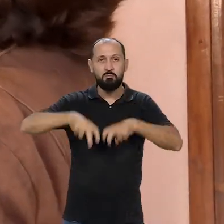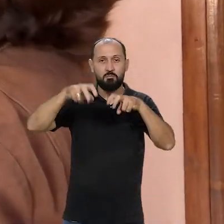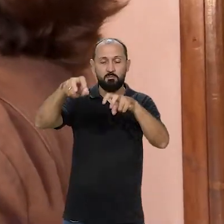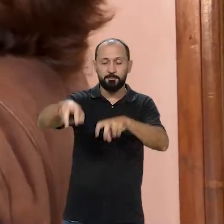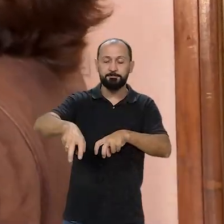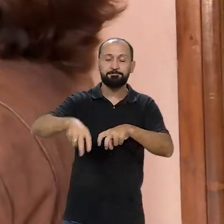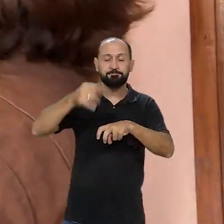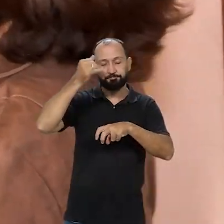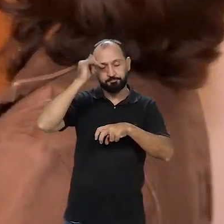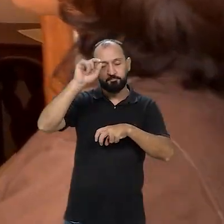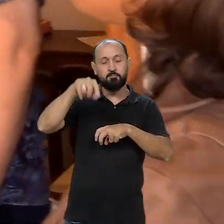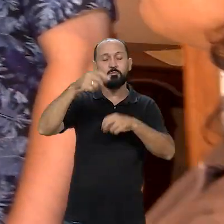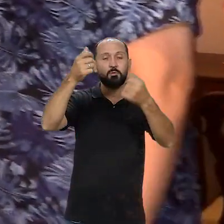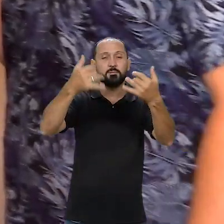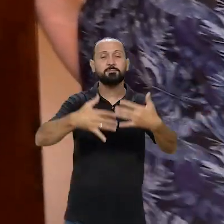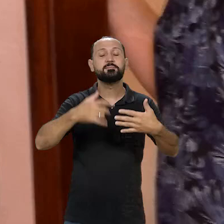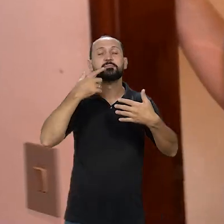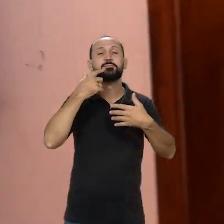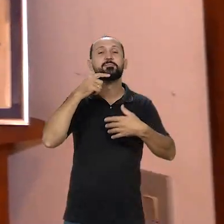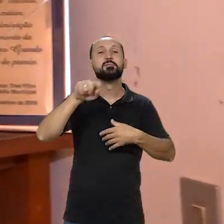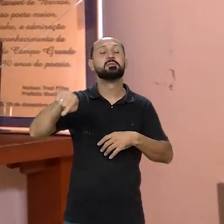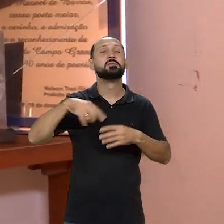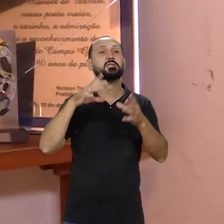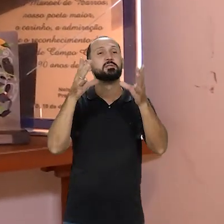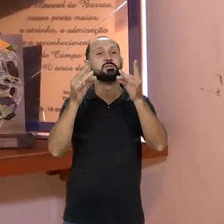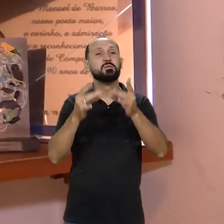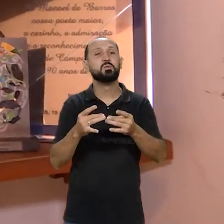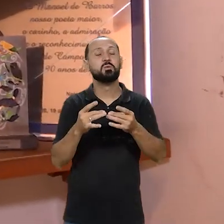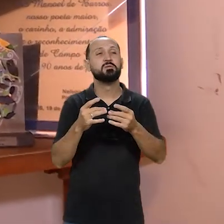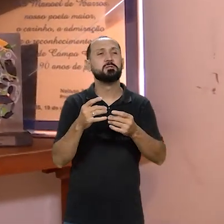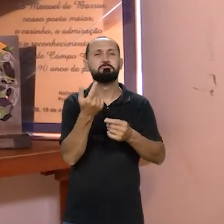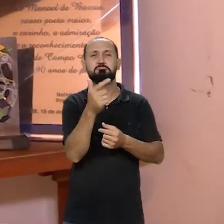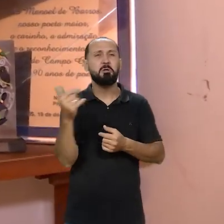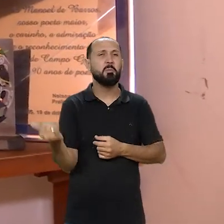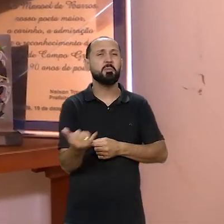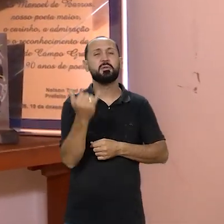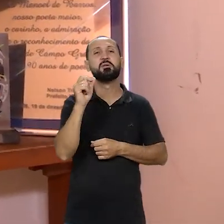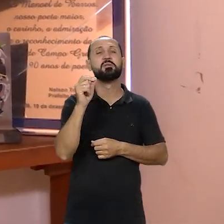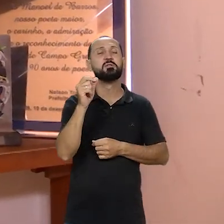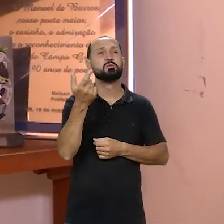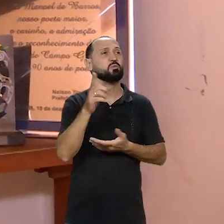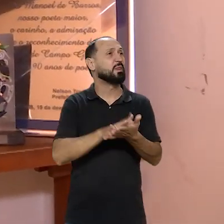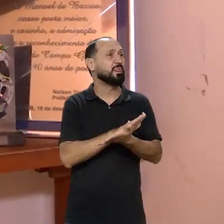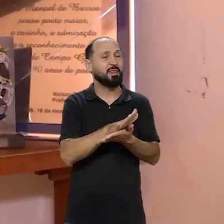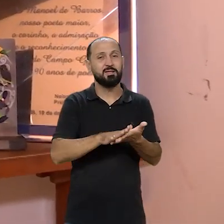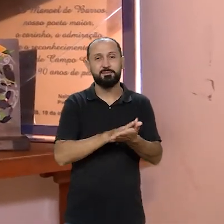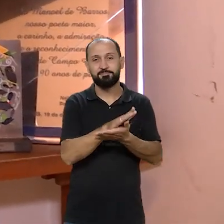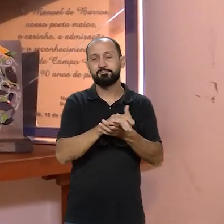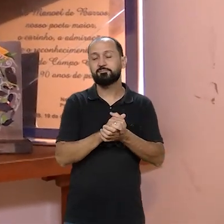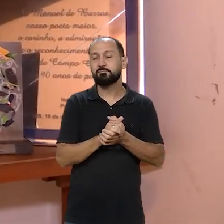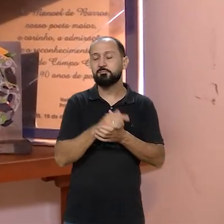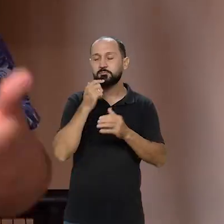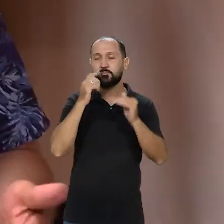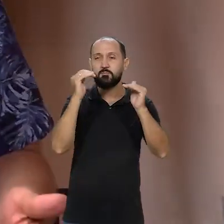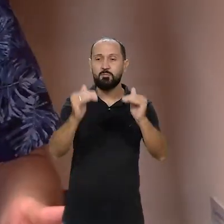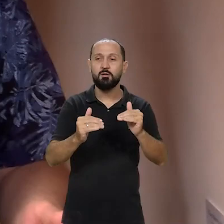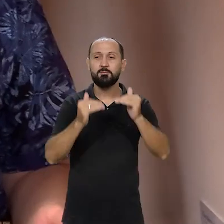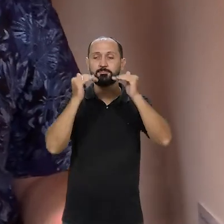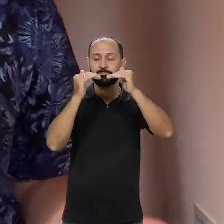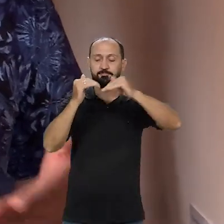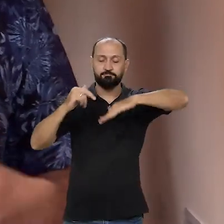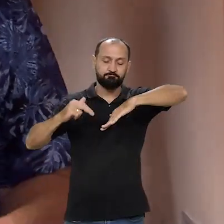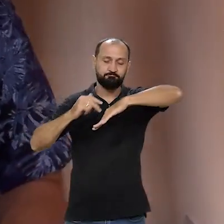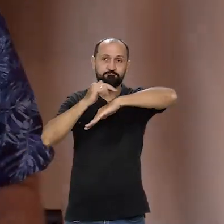uma palavra usada pelo escritor para se referir ao latifúndio das coisas desimportantes e do nada. Aqui no